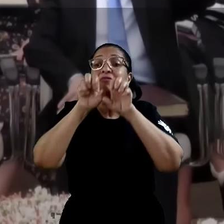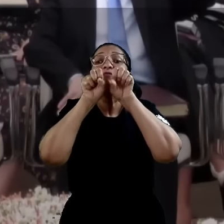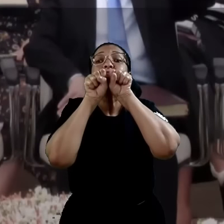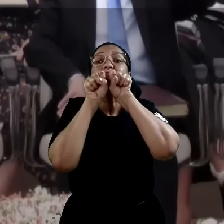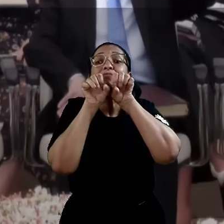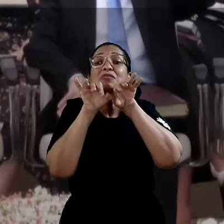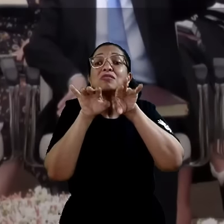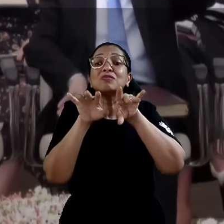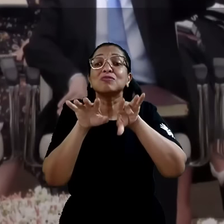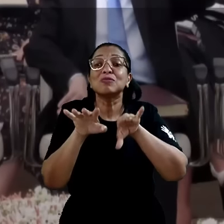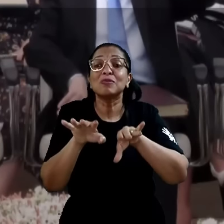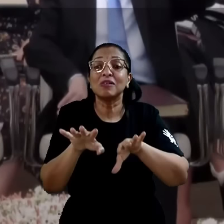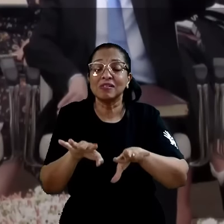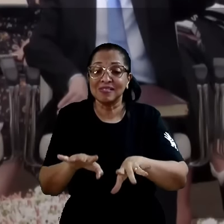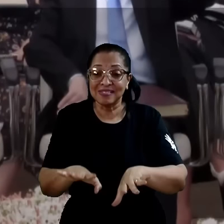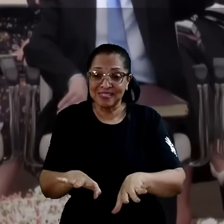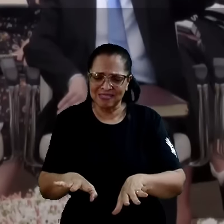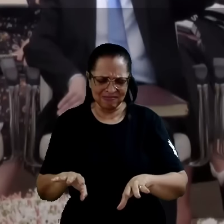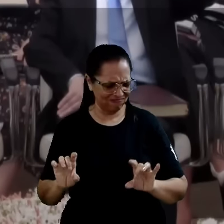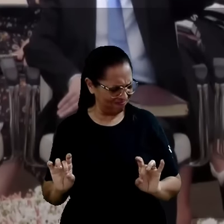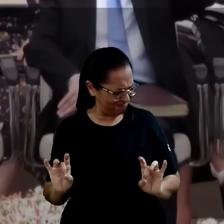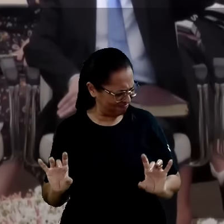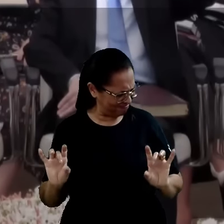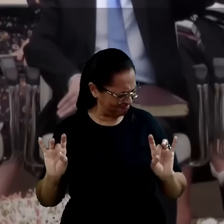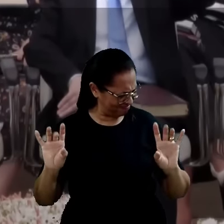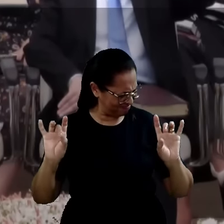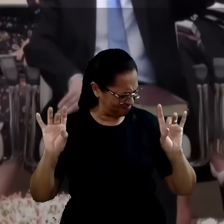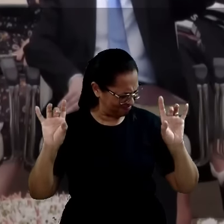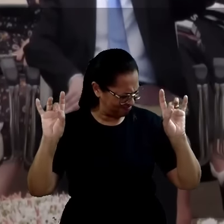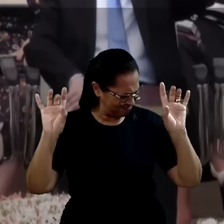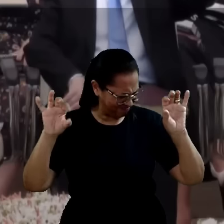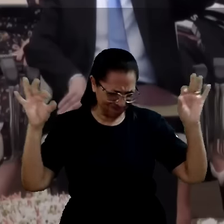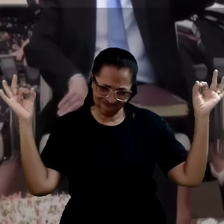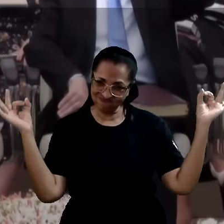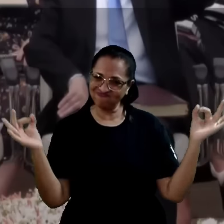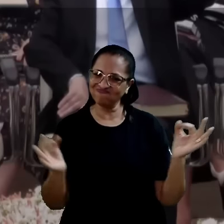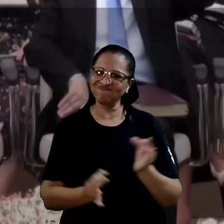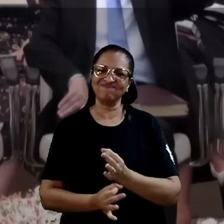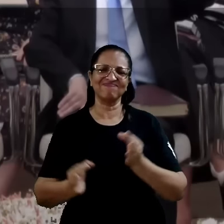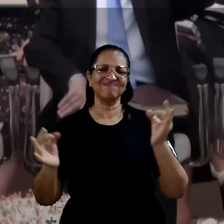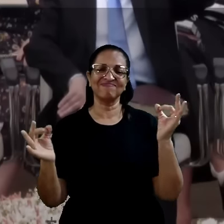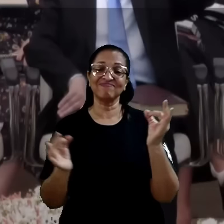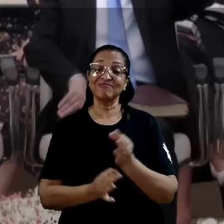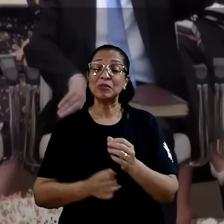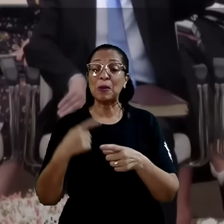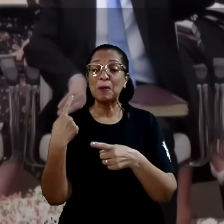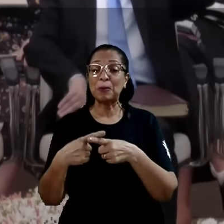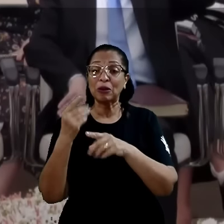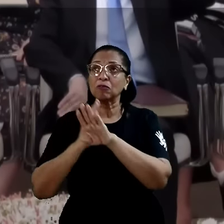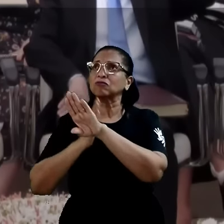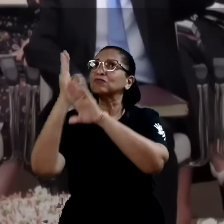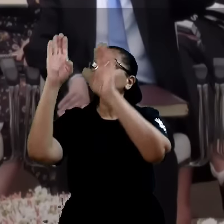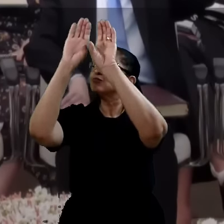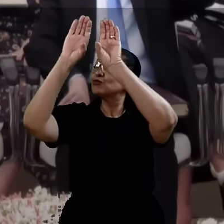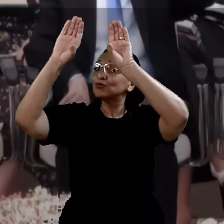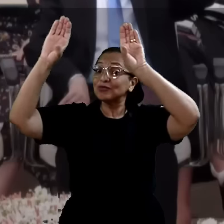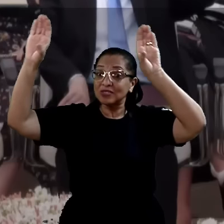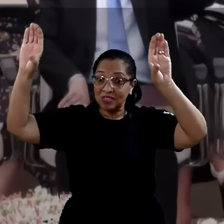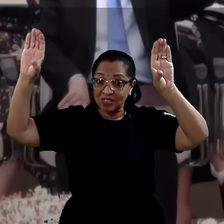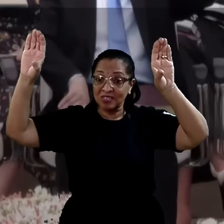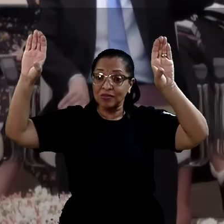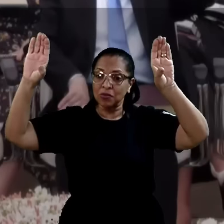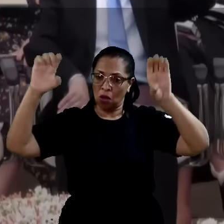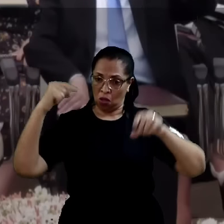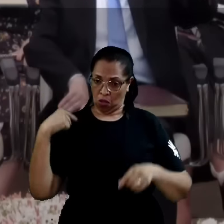vai aperfeiçoar até aquele grande dia Ei nós não geramos filhos